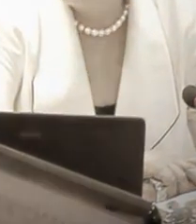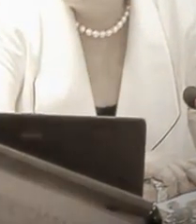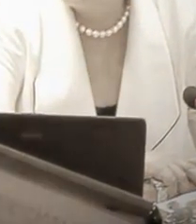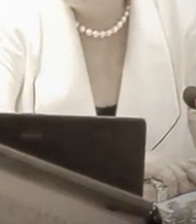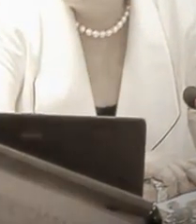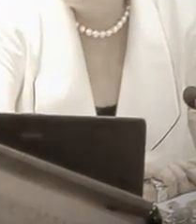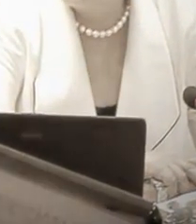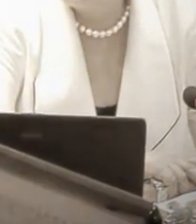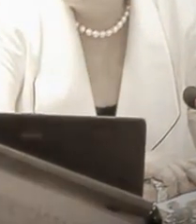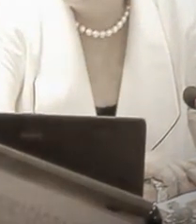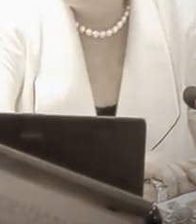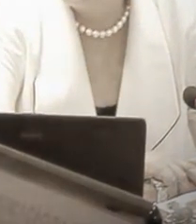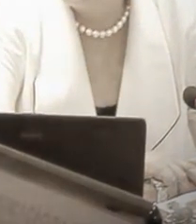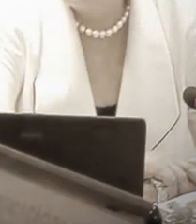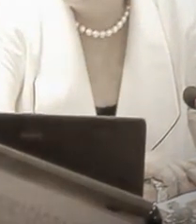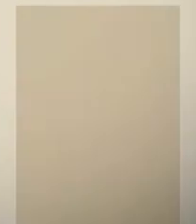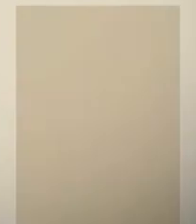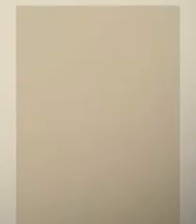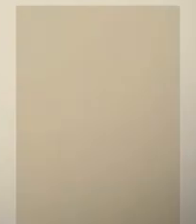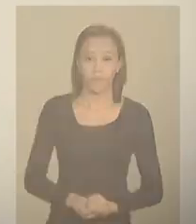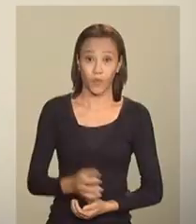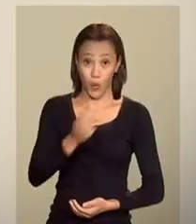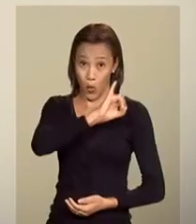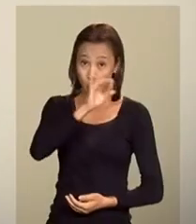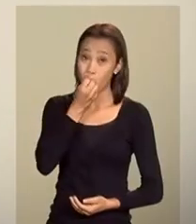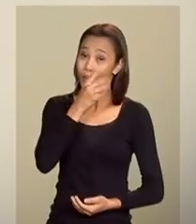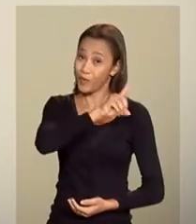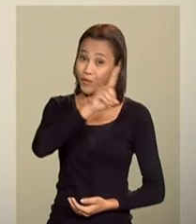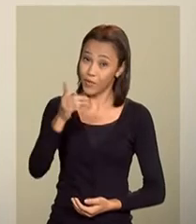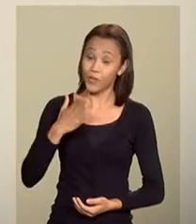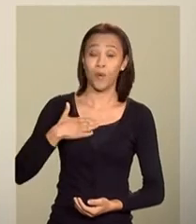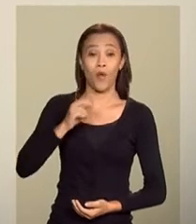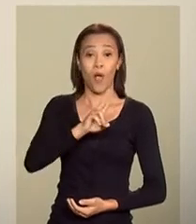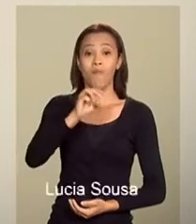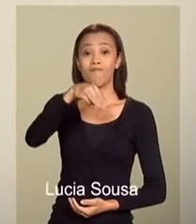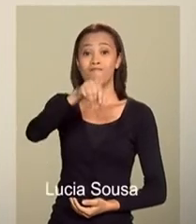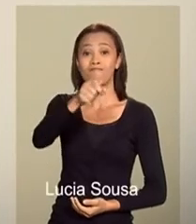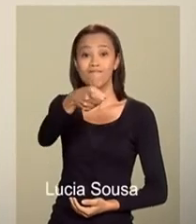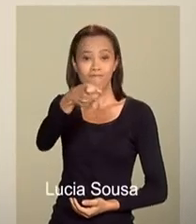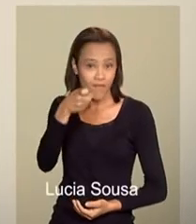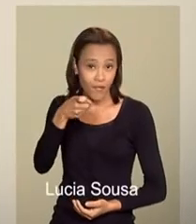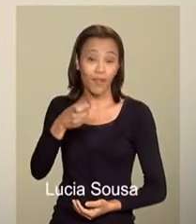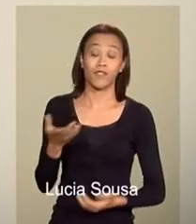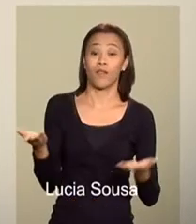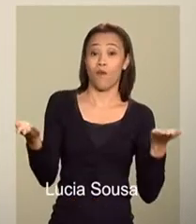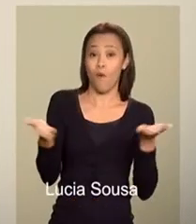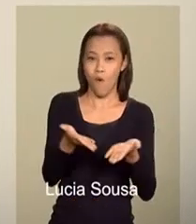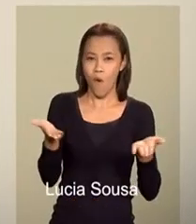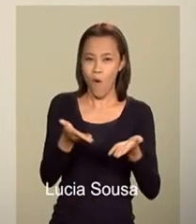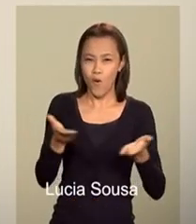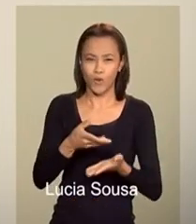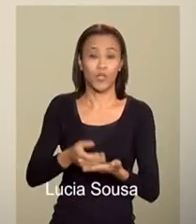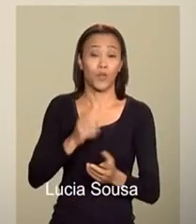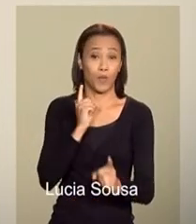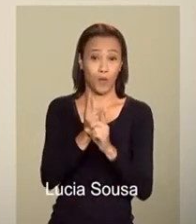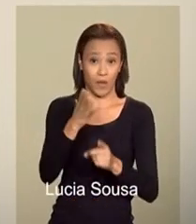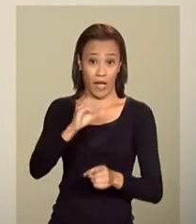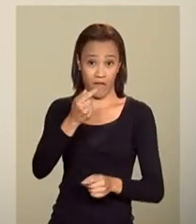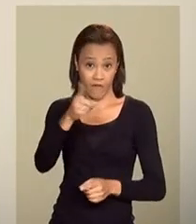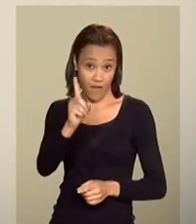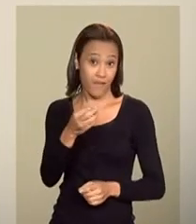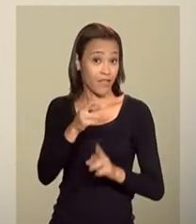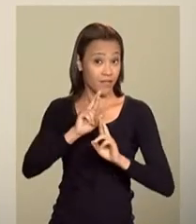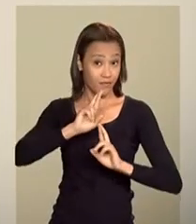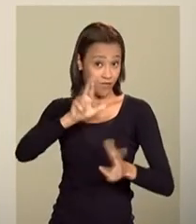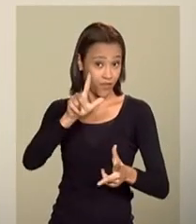café com a Presidenta Olá bom dia eu sou o Max Gonçalves e hoje o café com a Presidenta